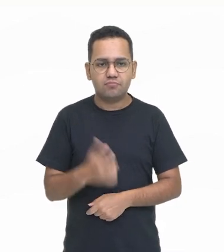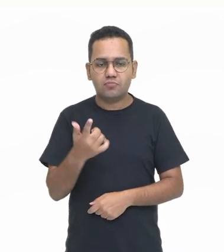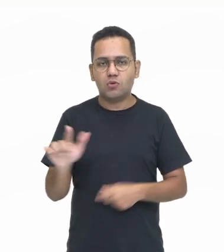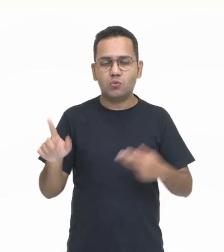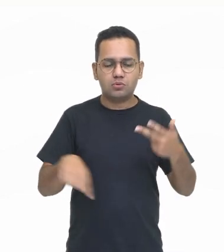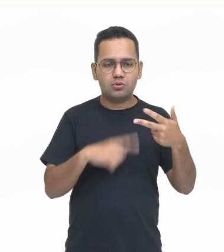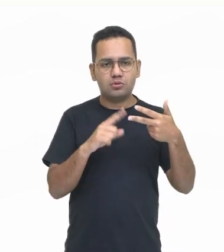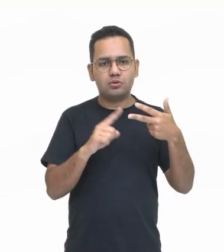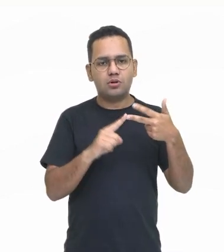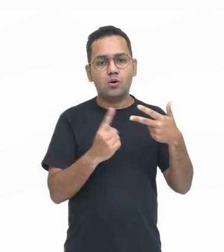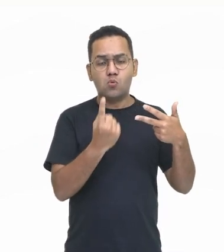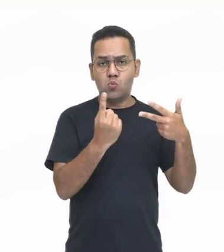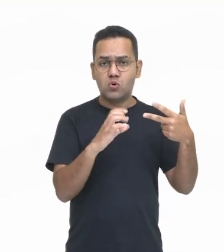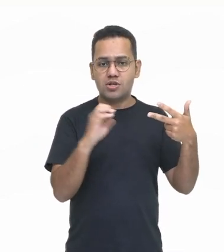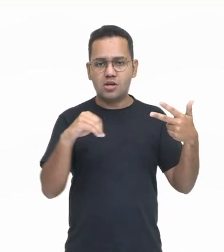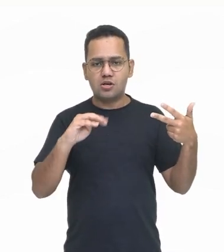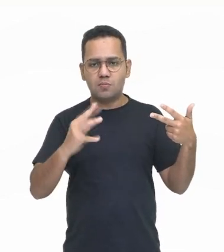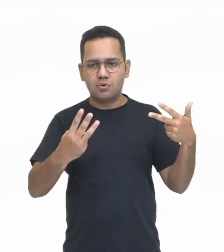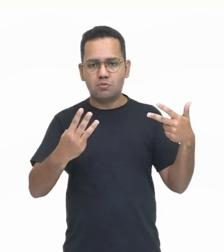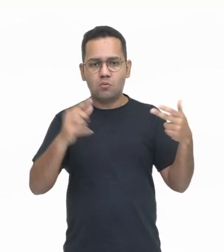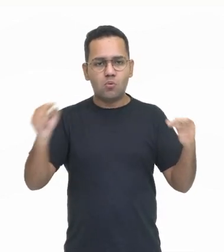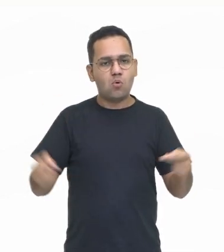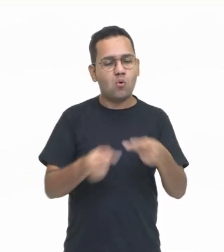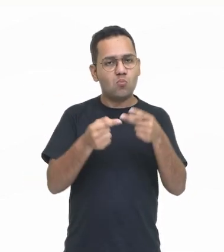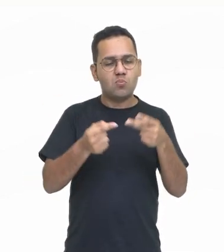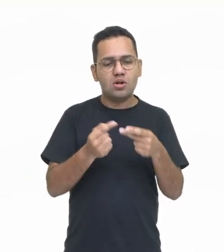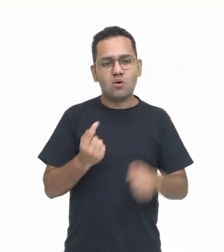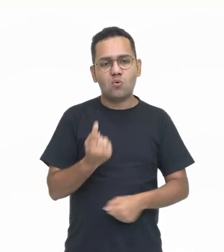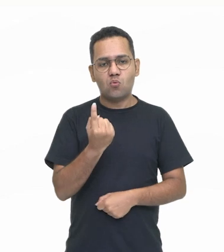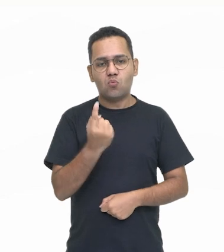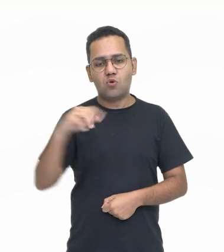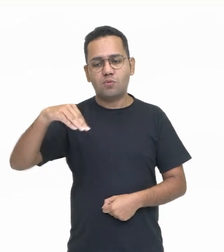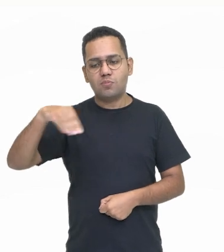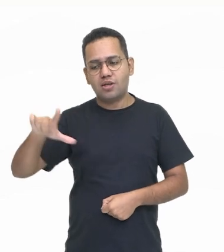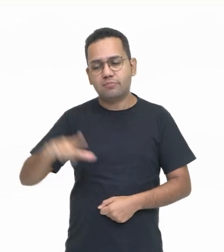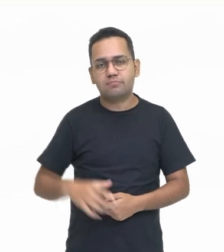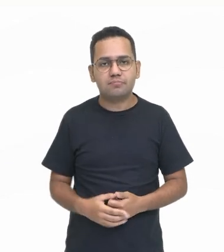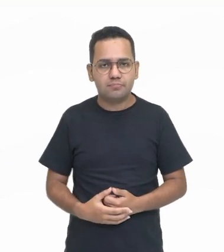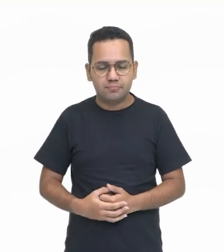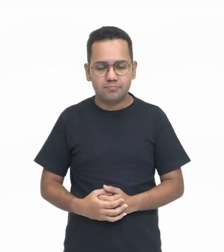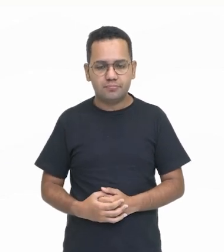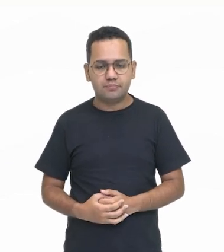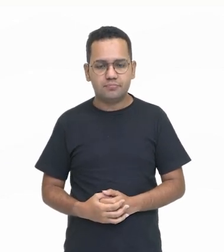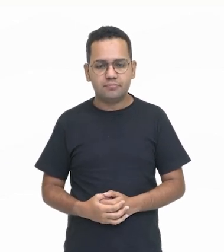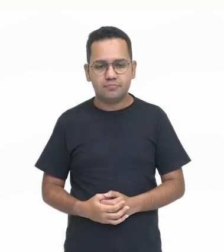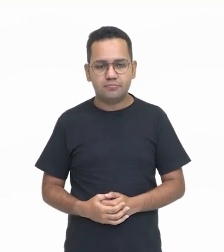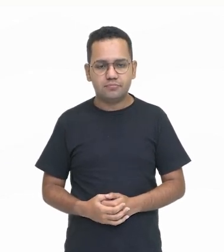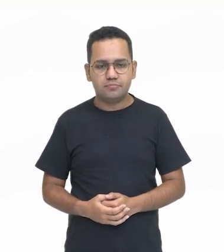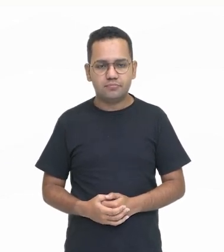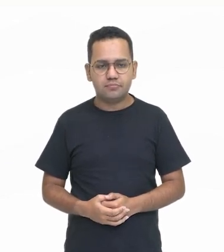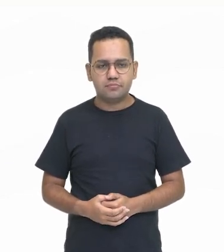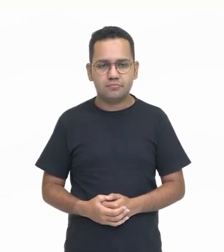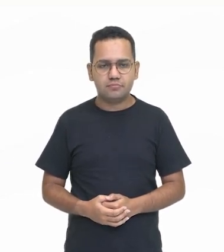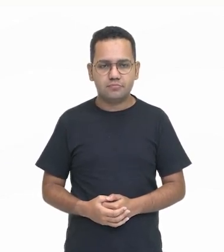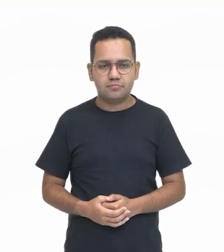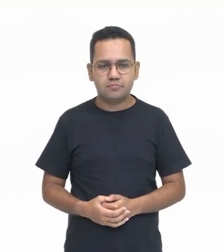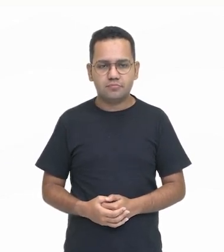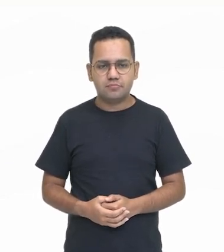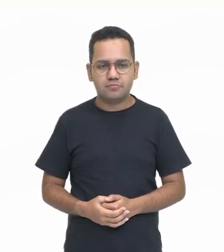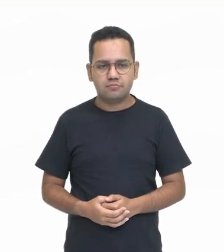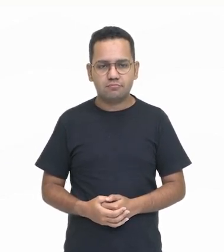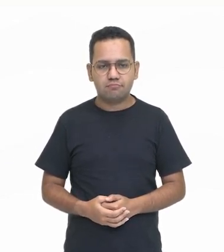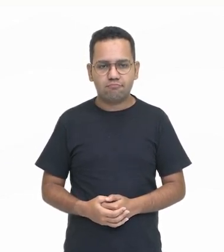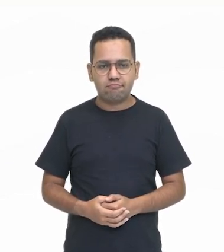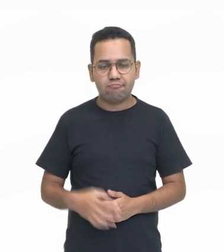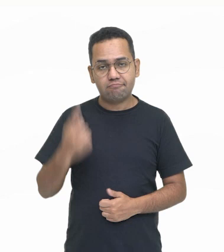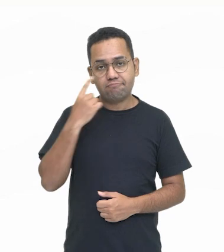também. Ó. 1 centímetro cúbico corresponde à capacidade de 1 mililitro, que quer dizer